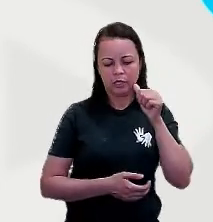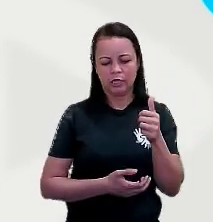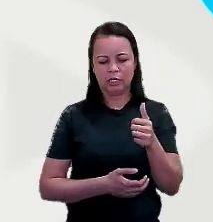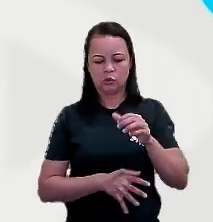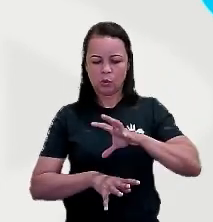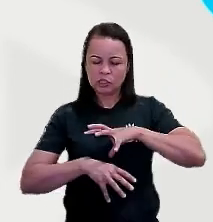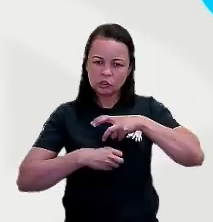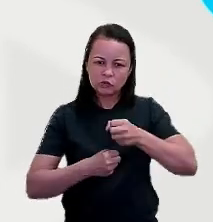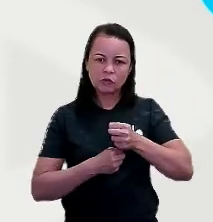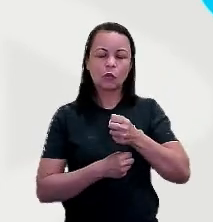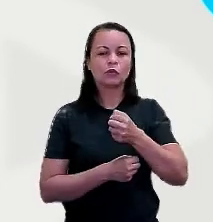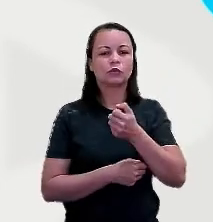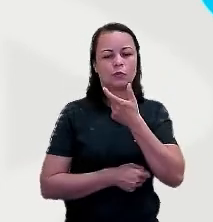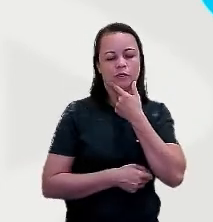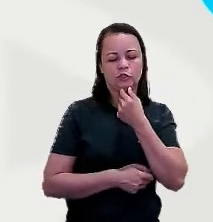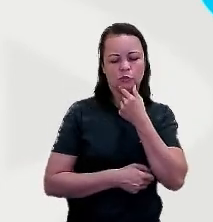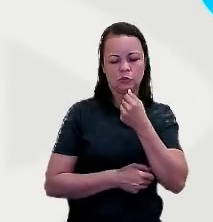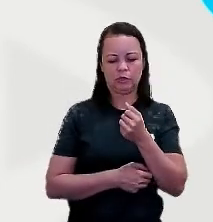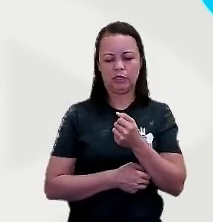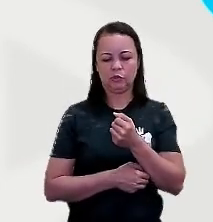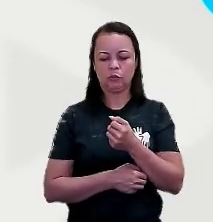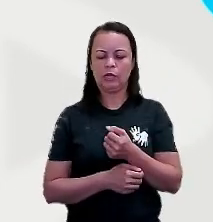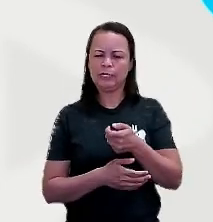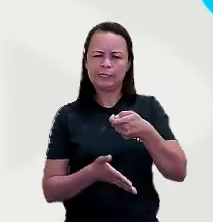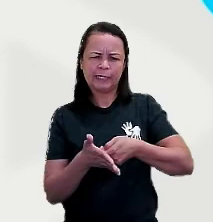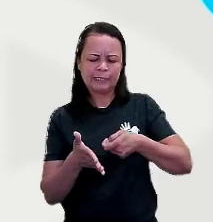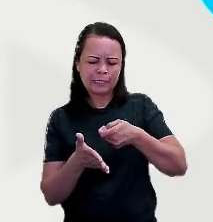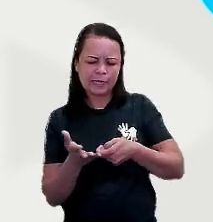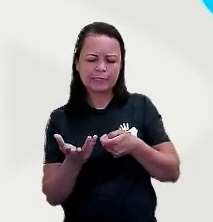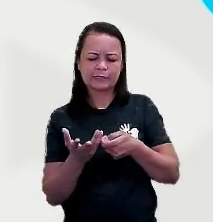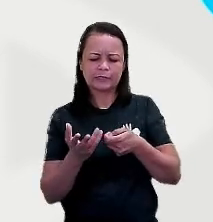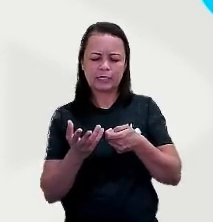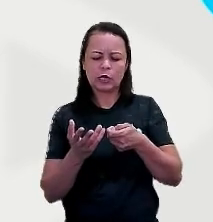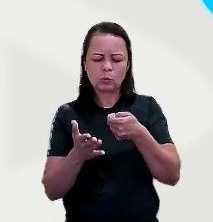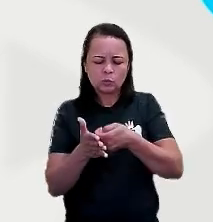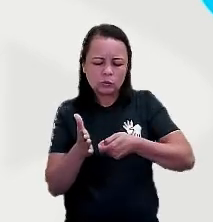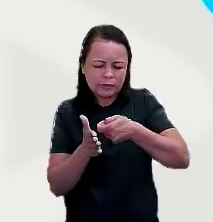próximo, por isso, ó, a dedicação extraordinária.